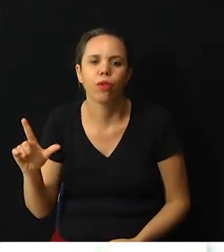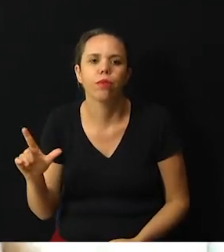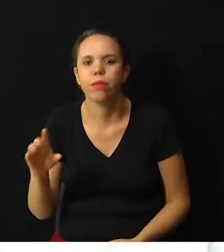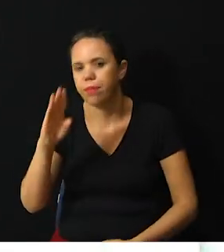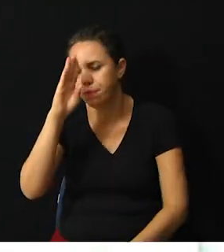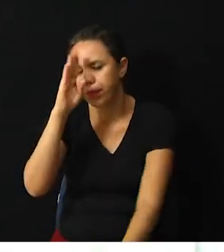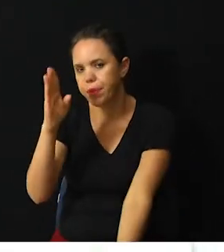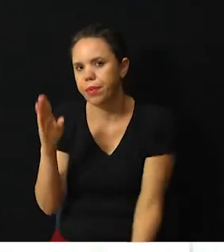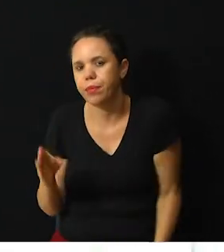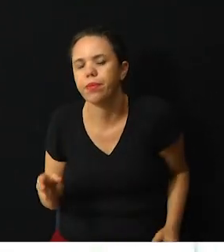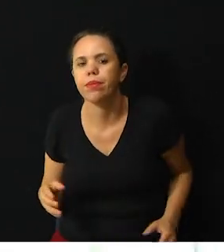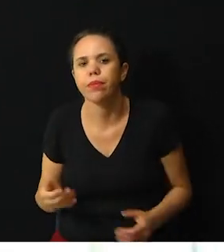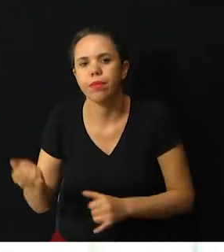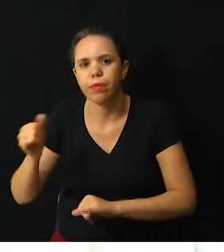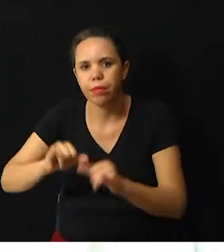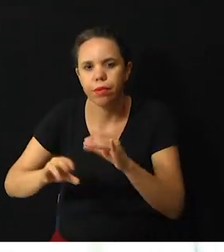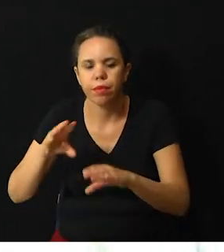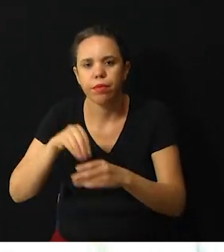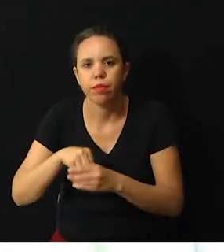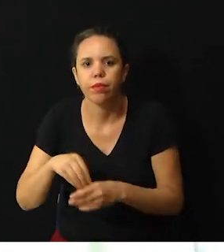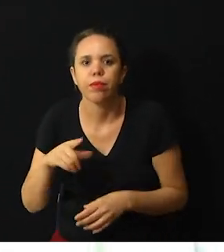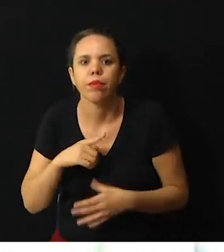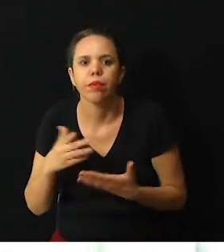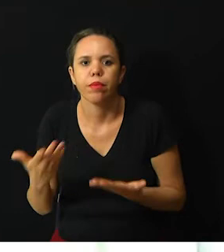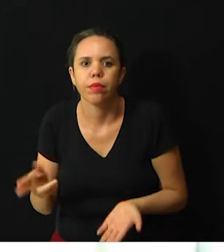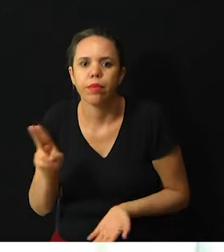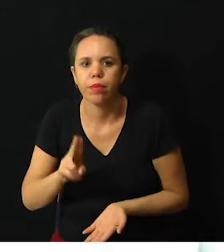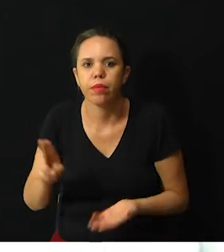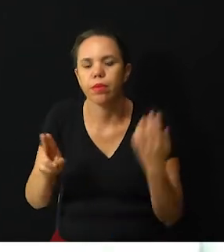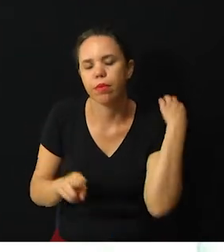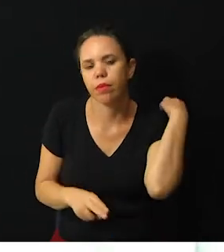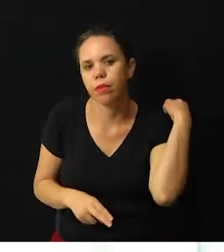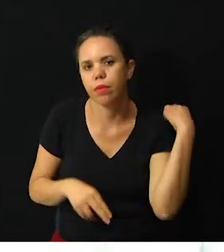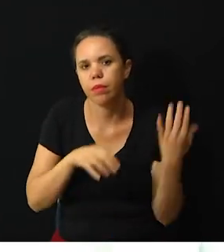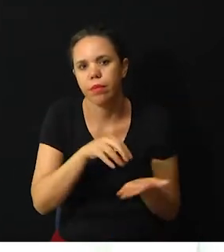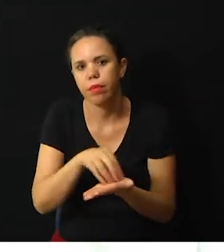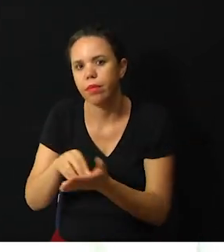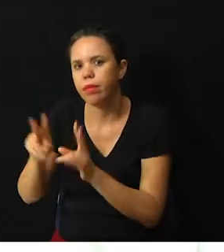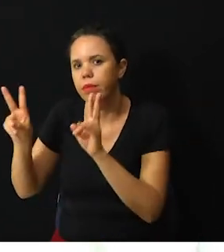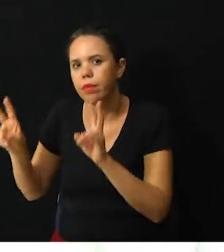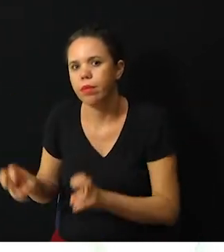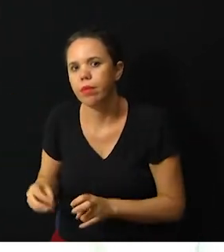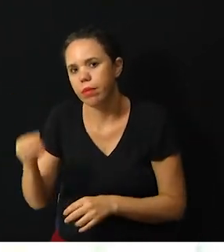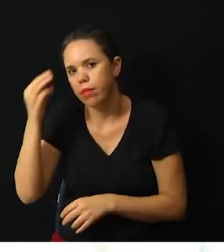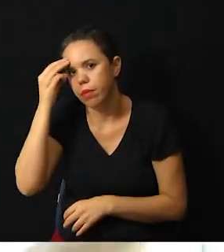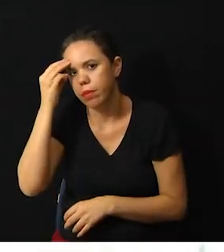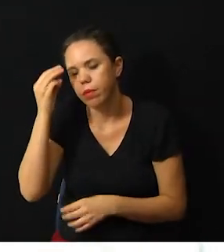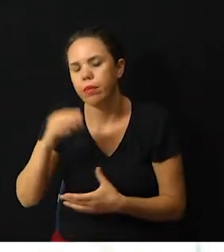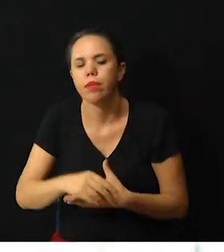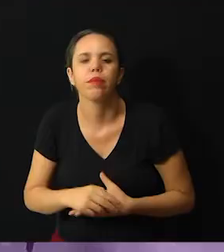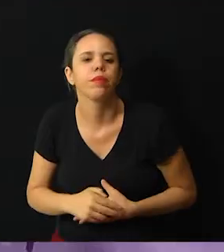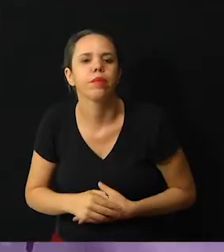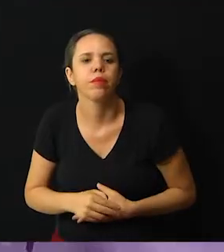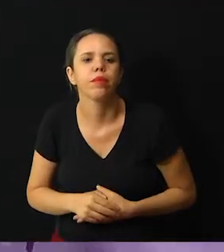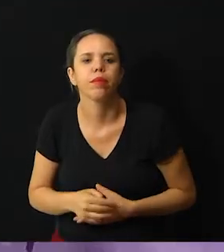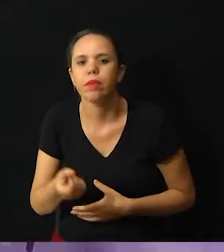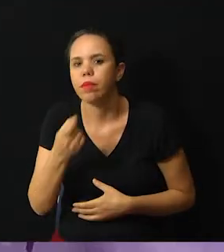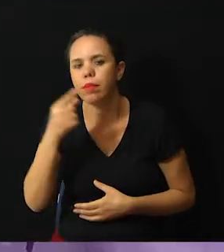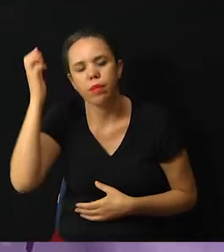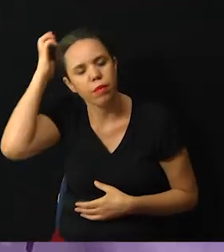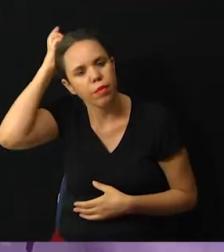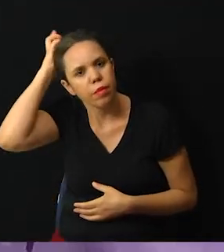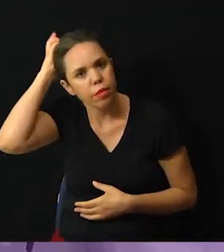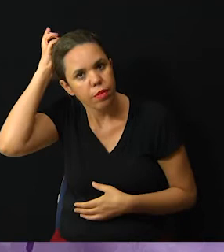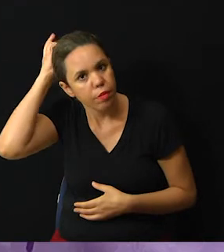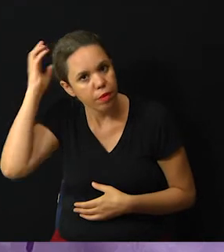principais substâncias químicas que está sendo usada nessas redes relacionadas à memória. Então, a